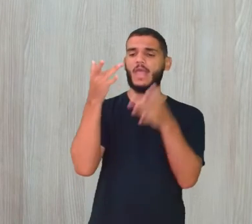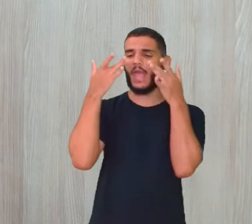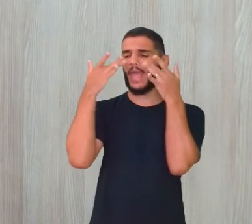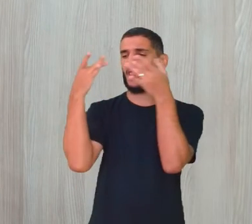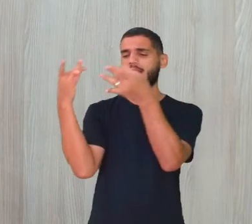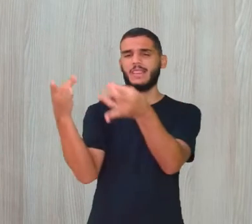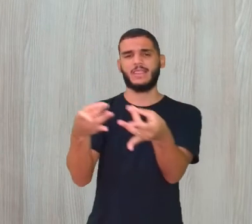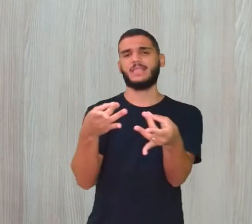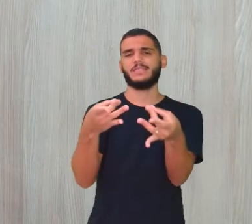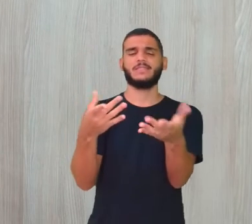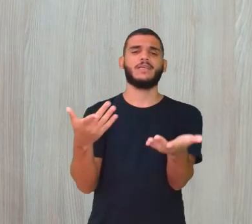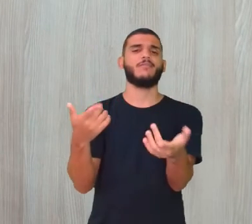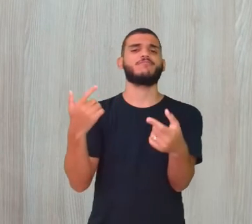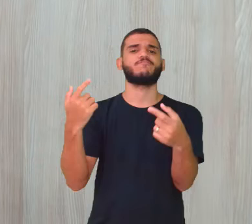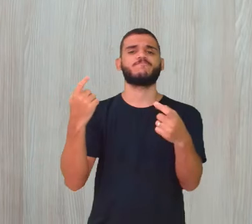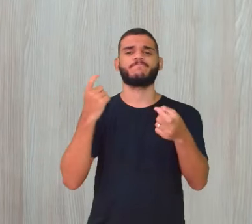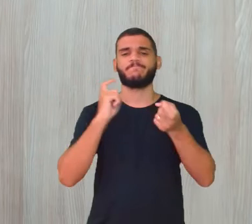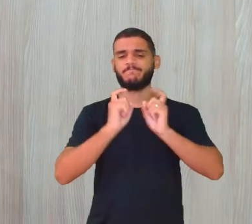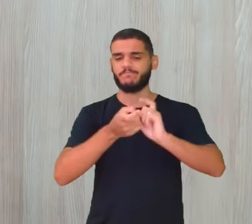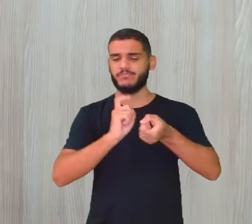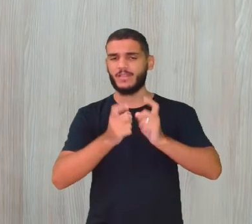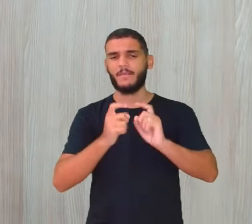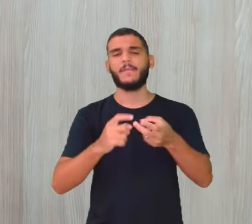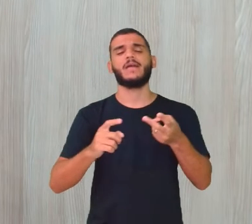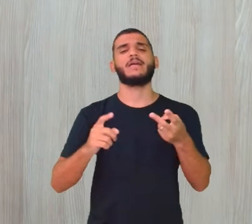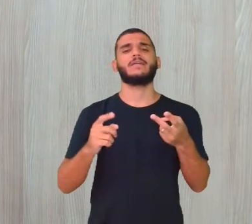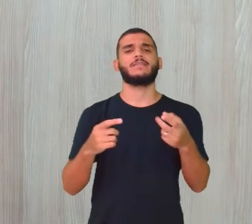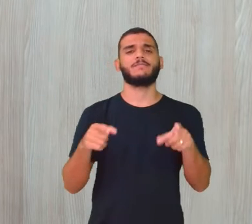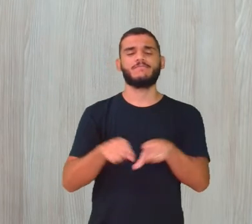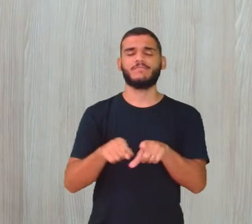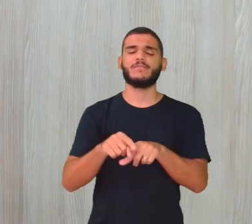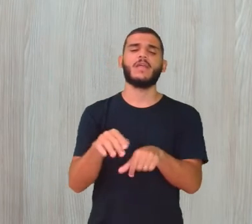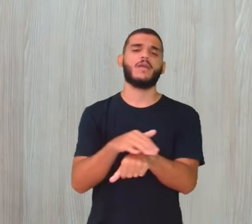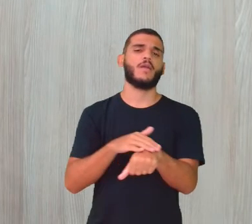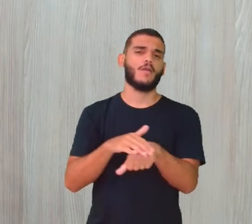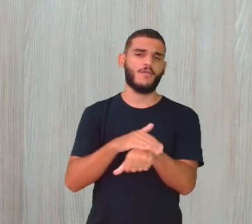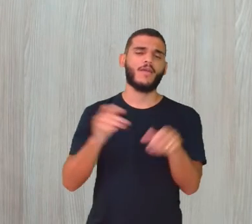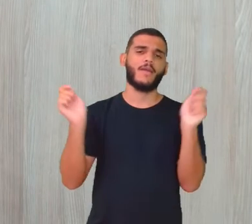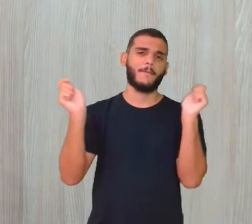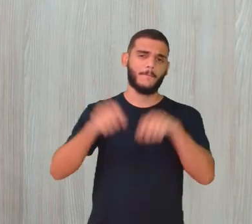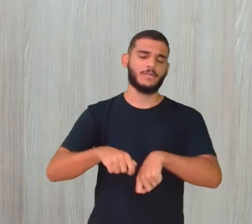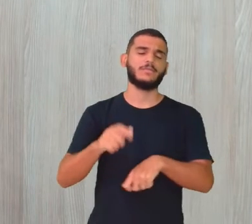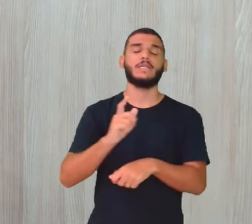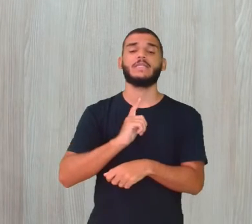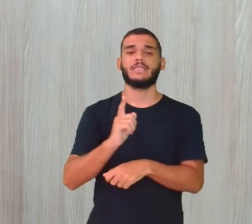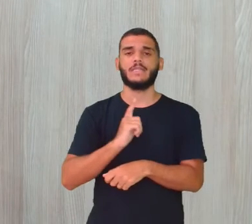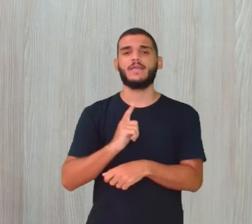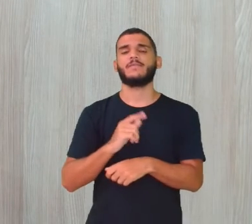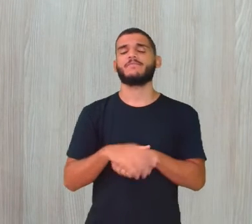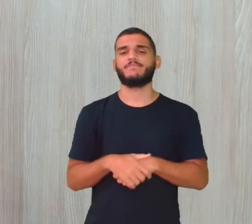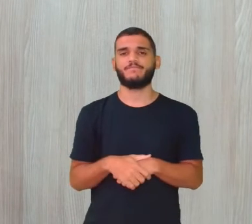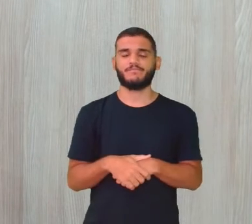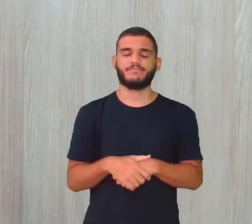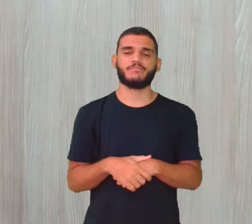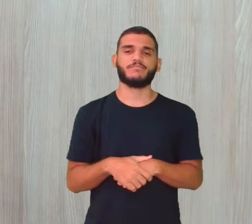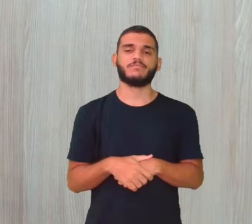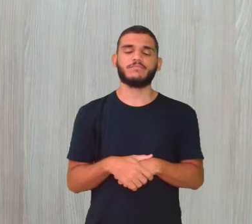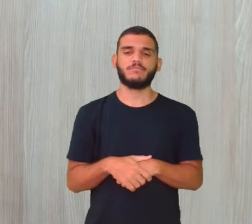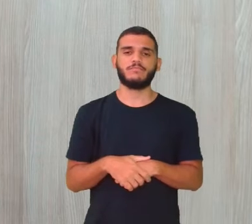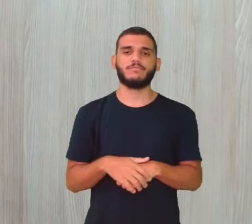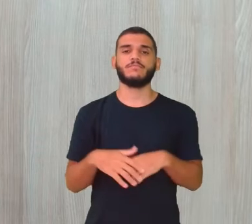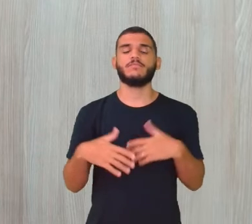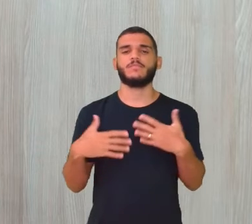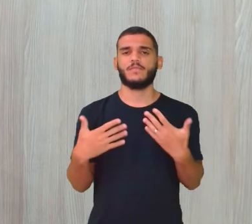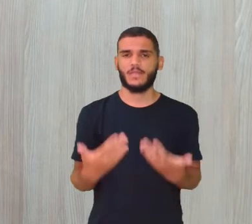atenção, né, para esse debate, para que a gente possa conversar, né, sobre essas questões todas, inclusive